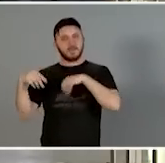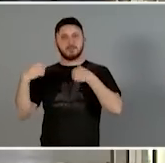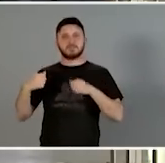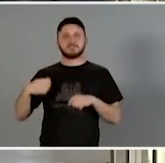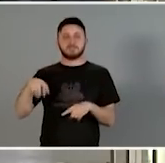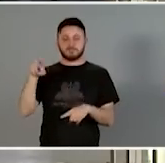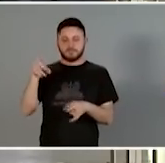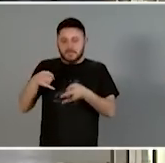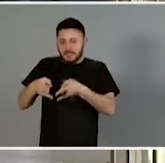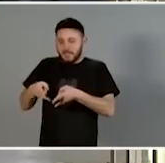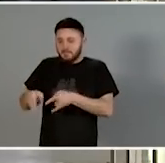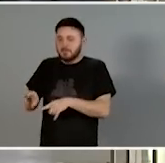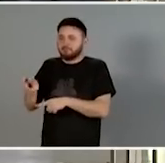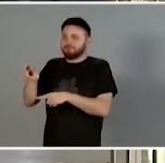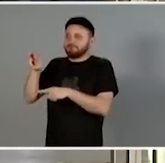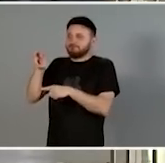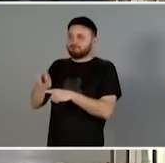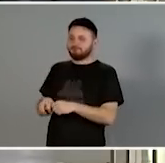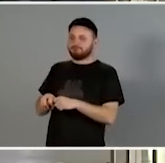na tua cama.